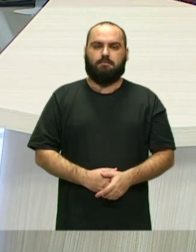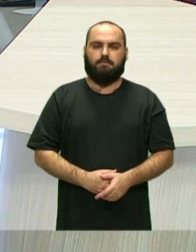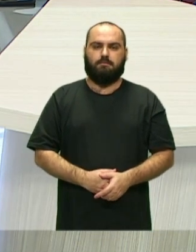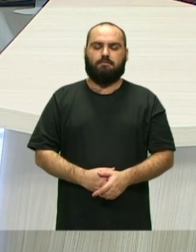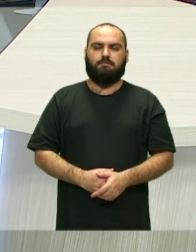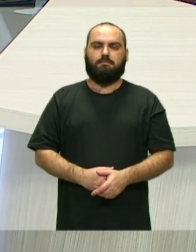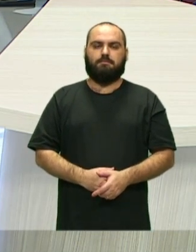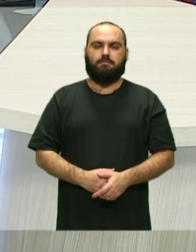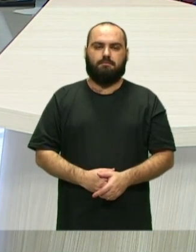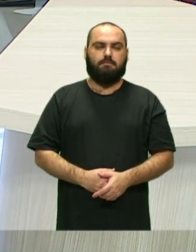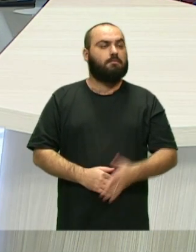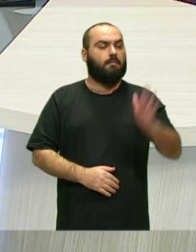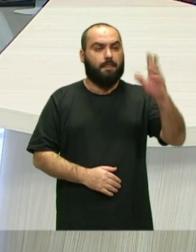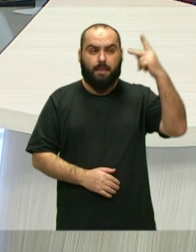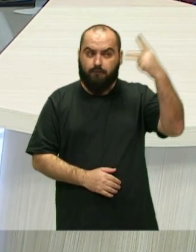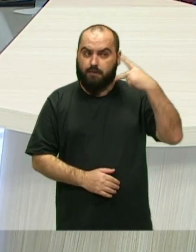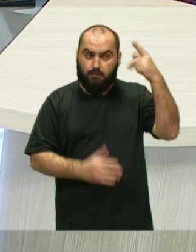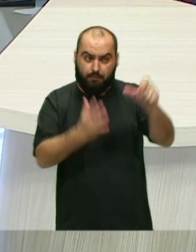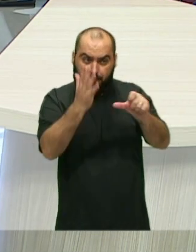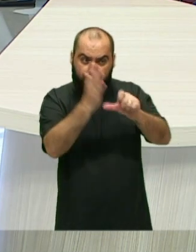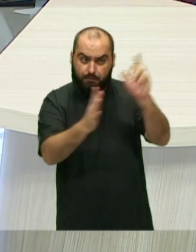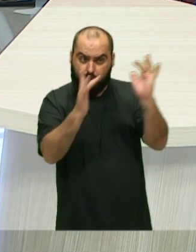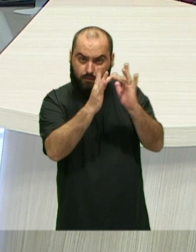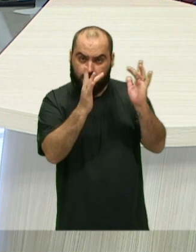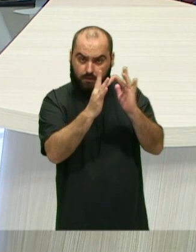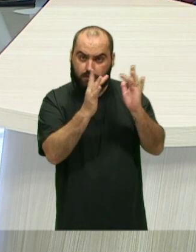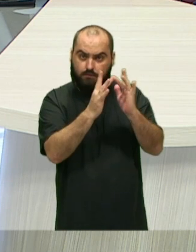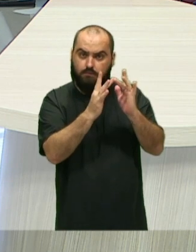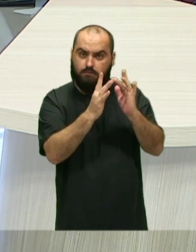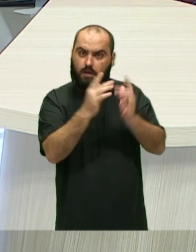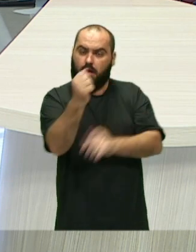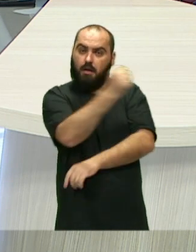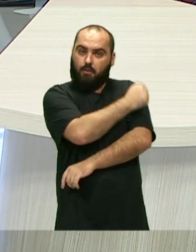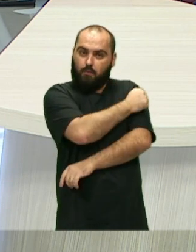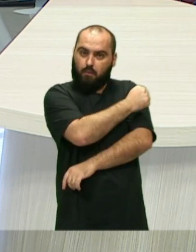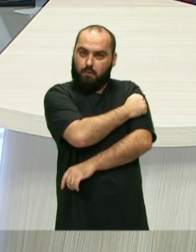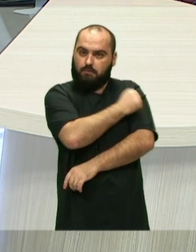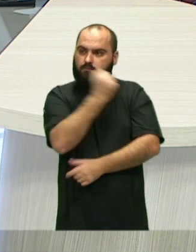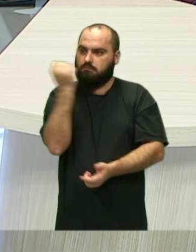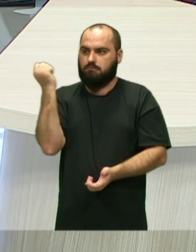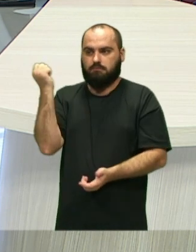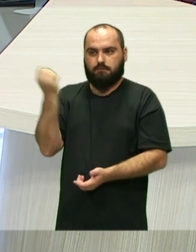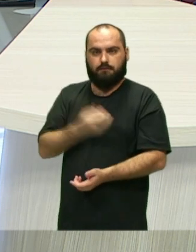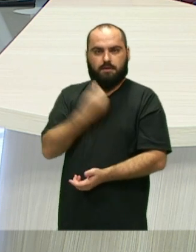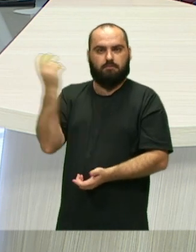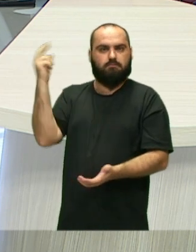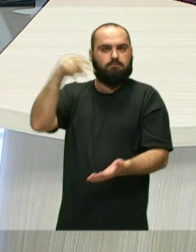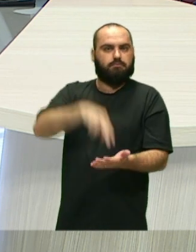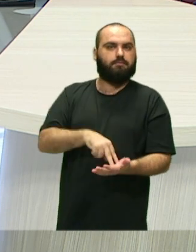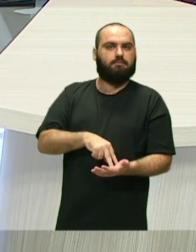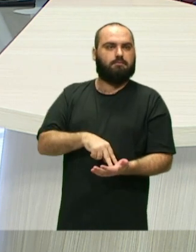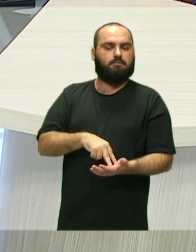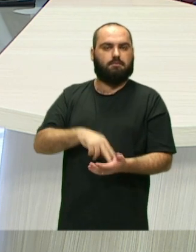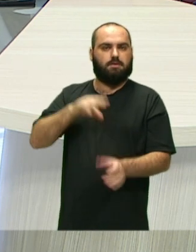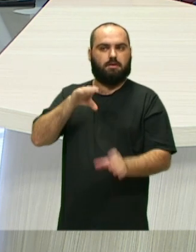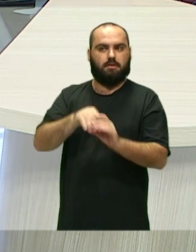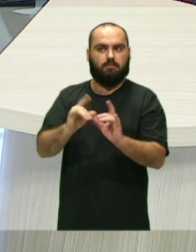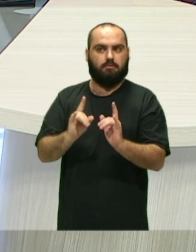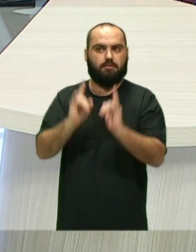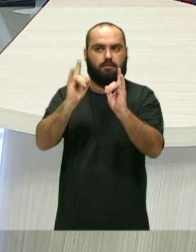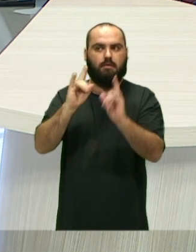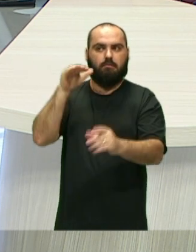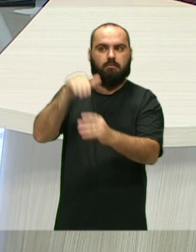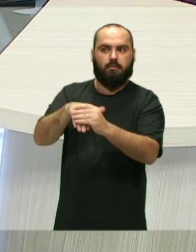Vereador a diplomação foi o primeiro contato né que os estudantes colocaram o pé aqui na casa do Legislativo Depois de toda a campanha toda eleição